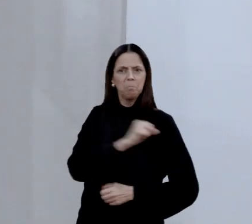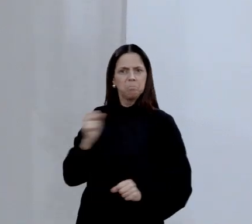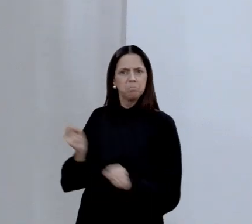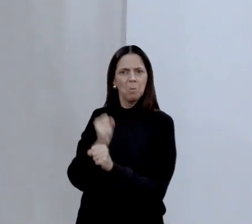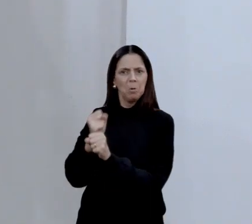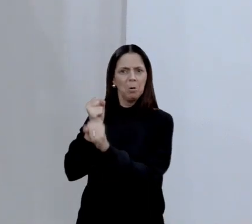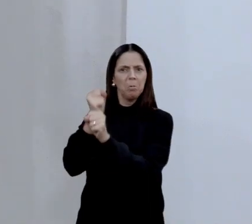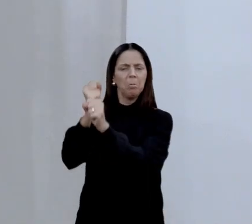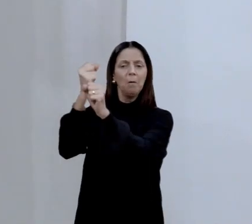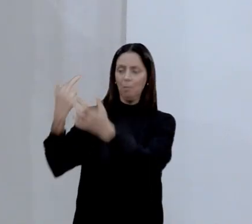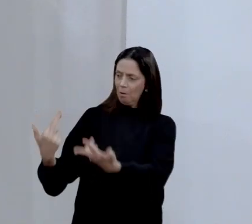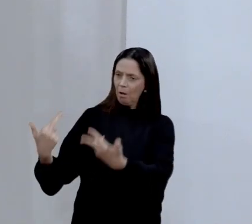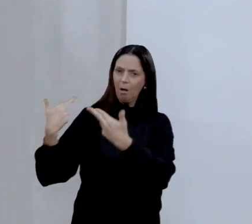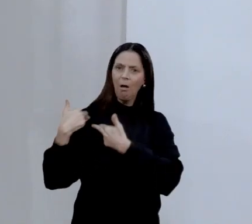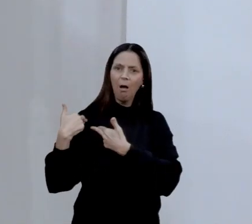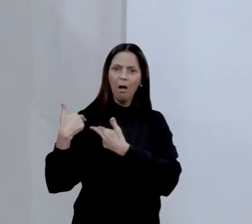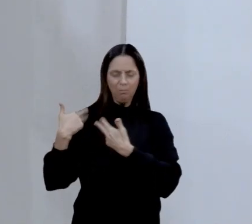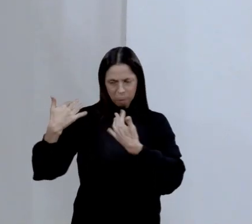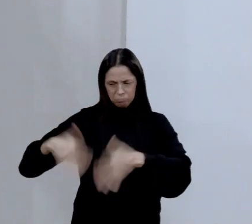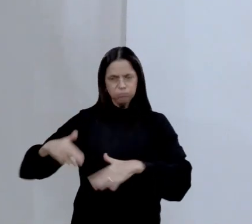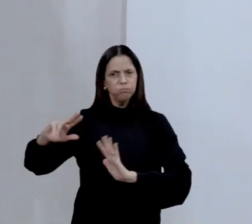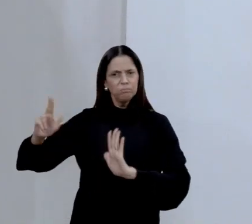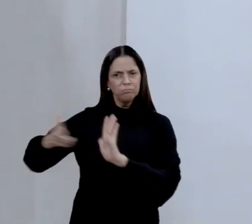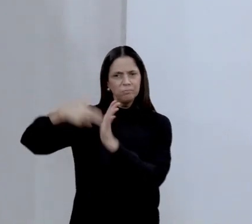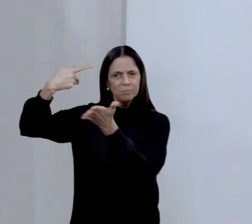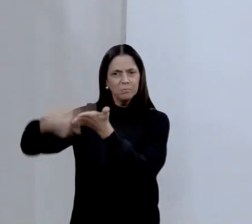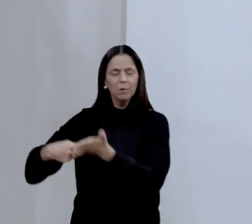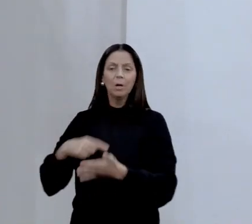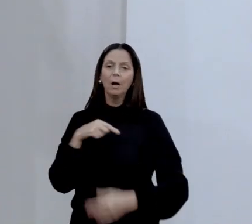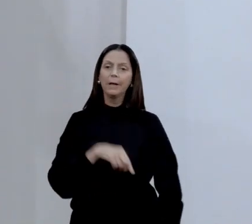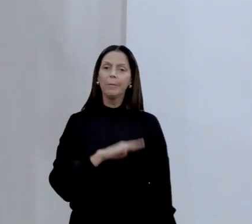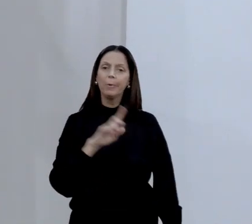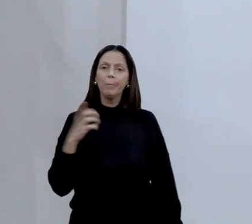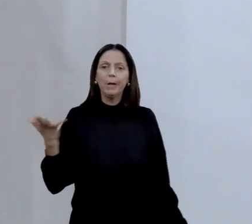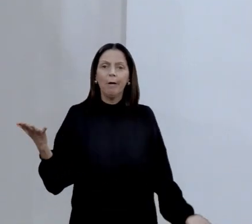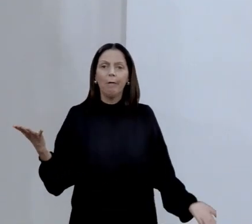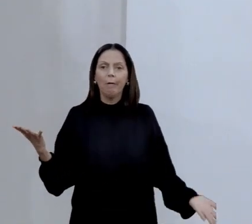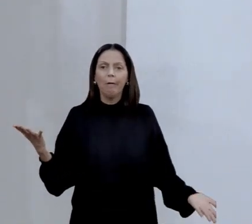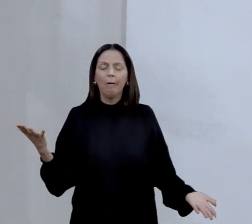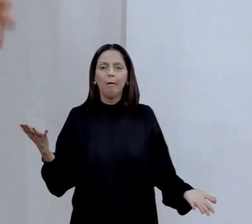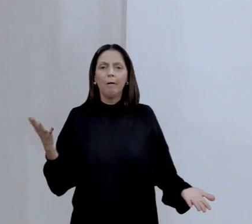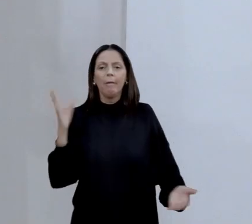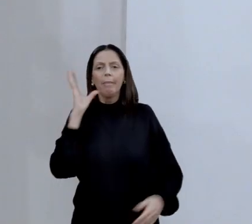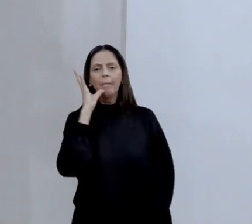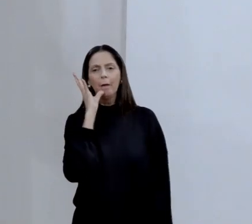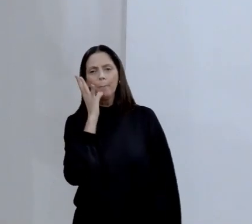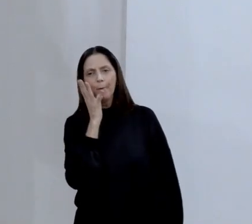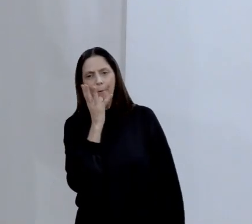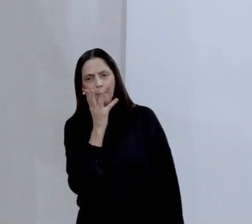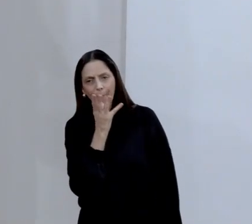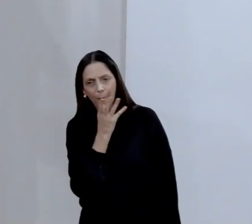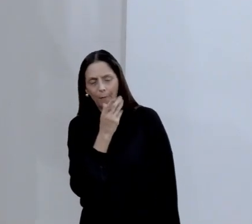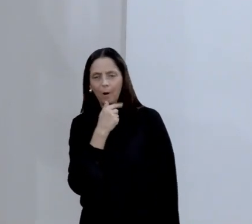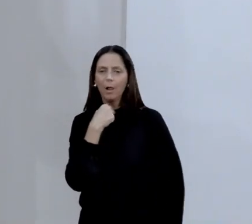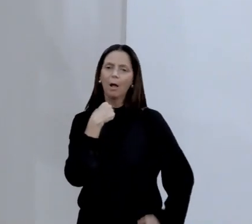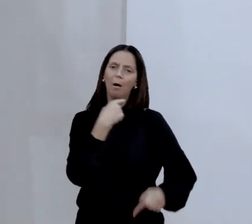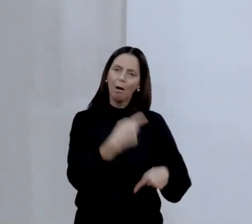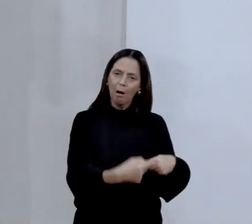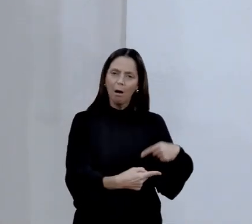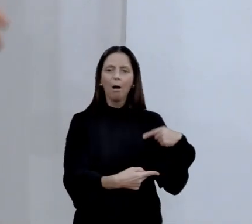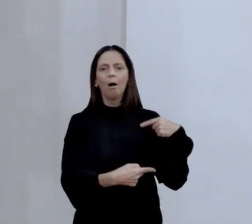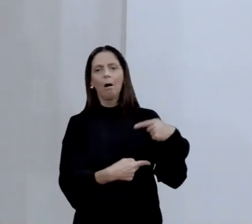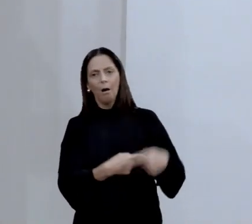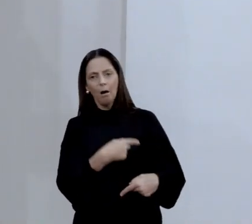com responsabilidade, com compromisso, e aqui Blumenau fica nesse arasmo, fica nessa lentidão, nessa morosidade,